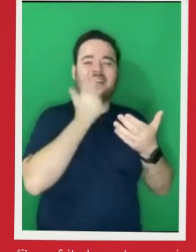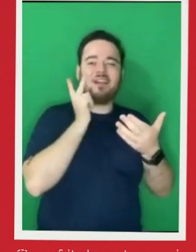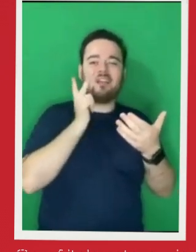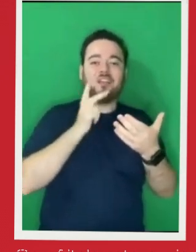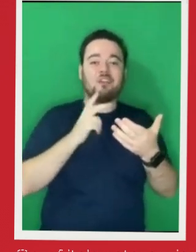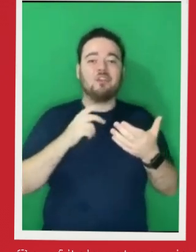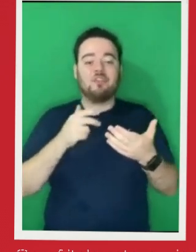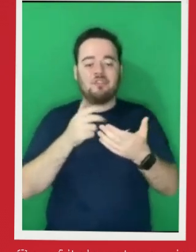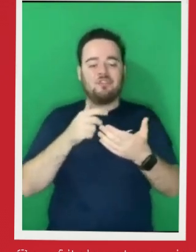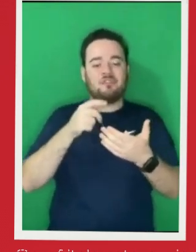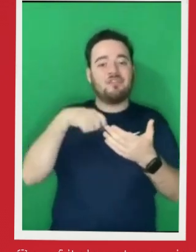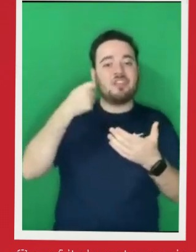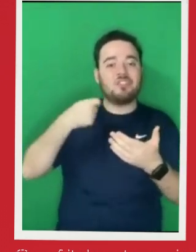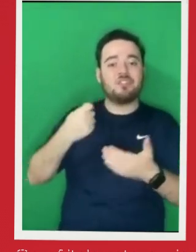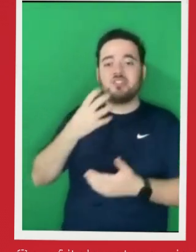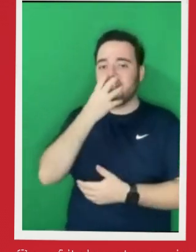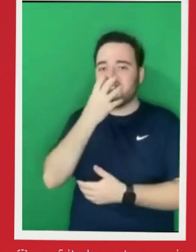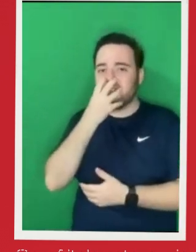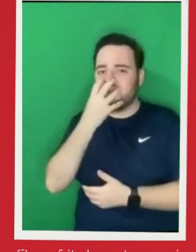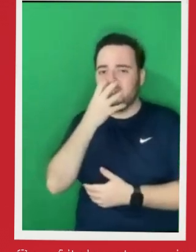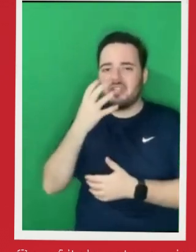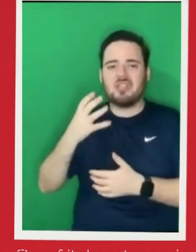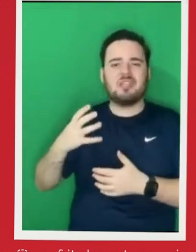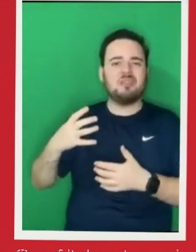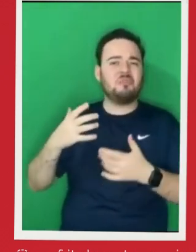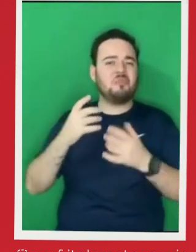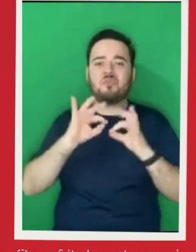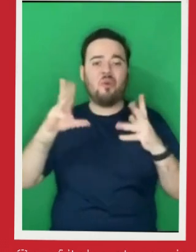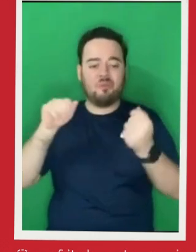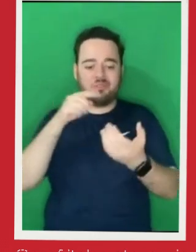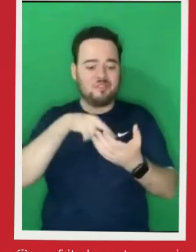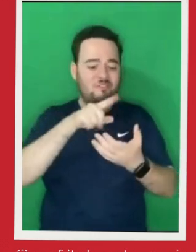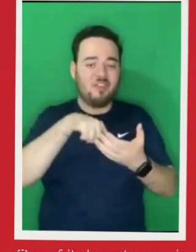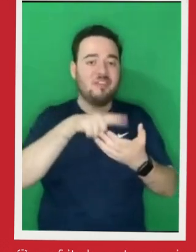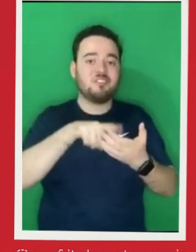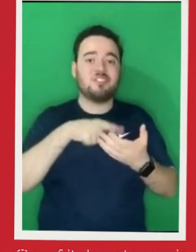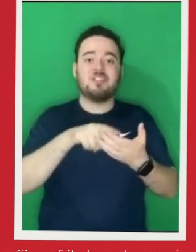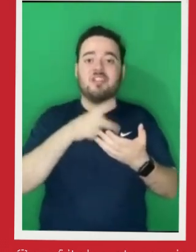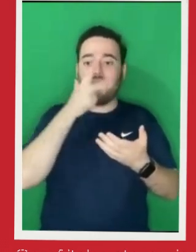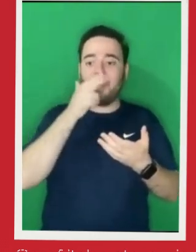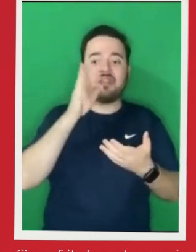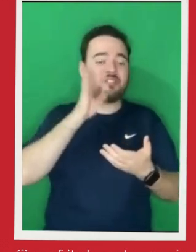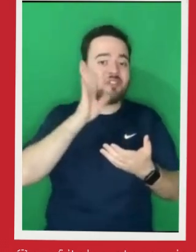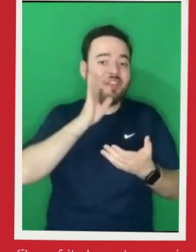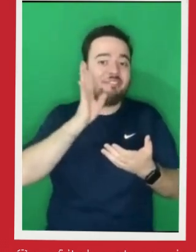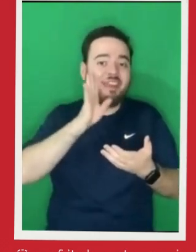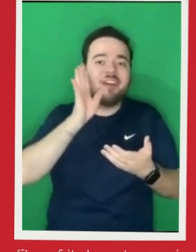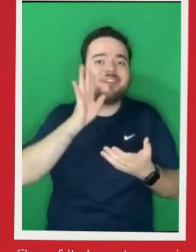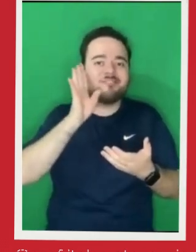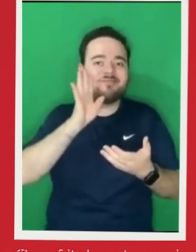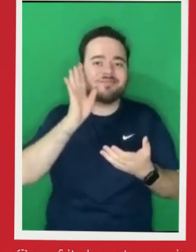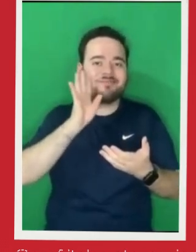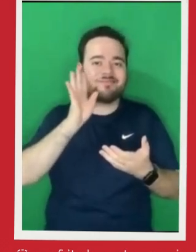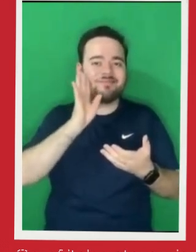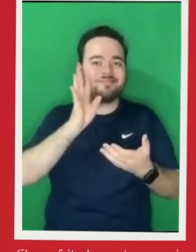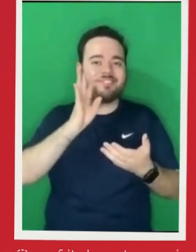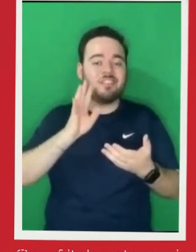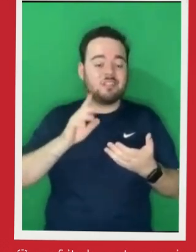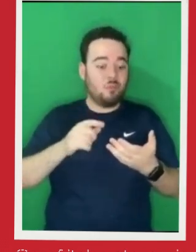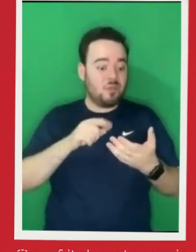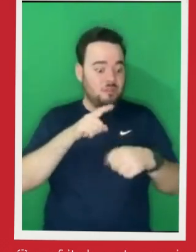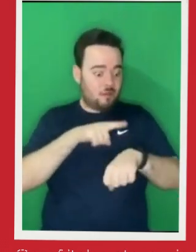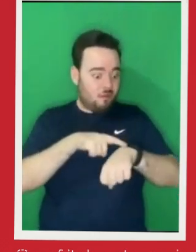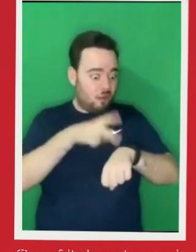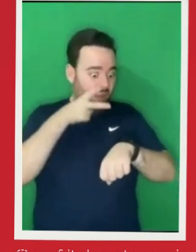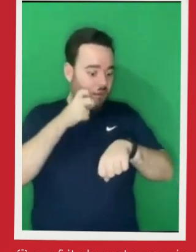divertindo. Então aqueles outros de cachorrinho, de bichinho, eu fico todos vendo. e acho o máximo, né? E fico ali.